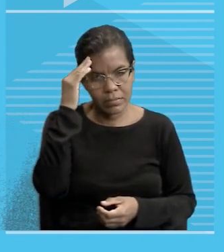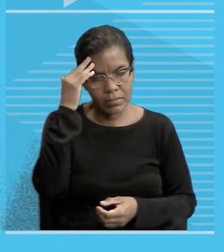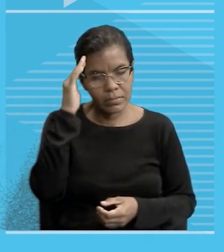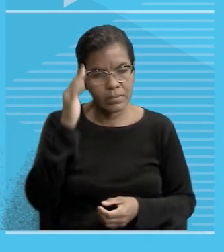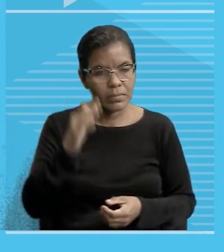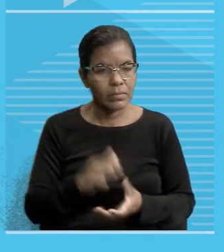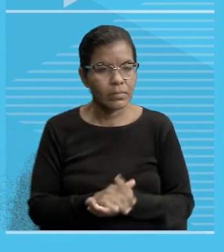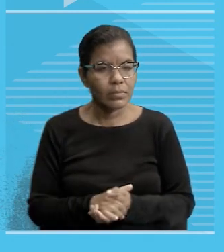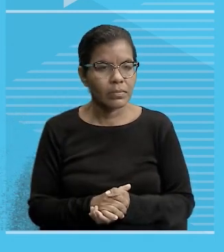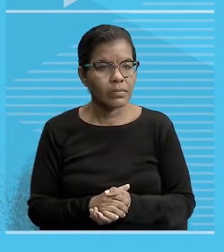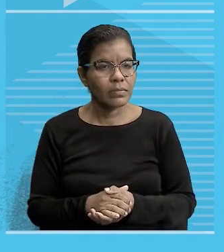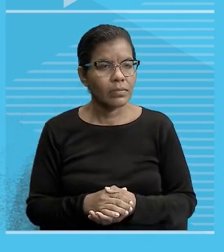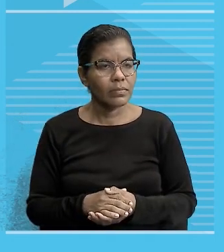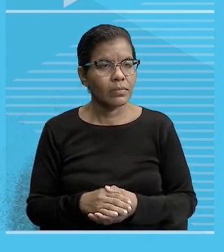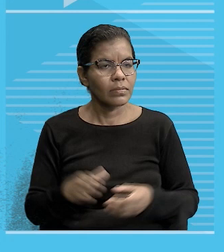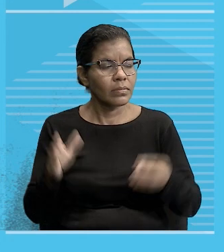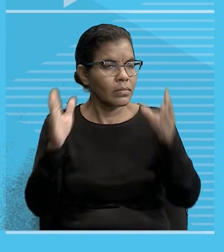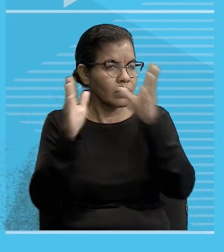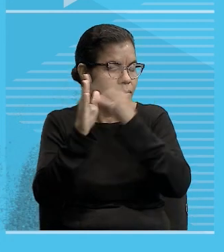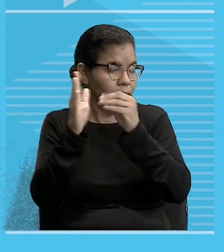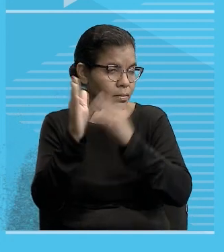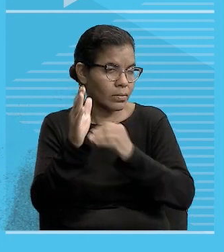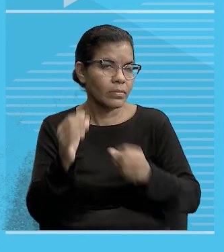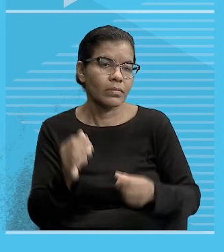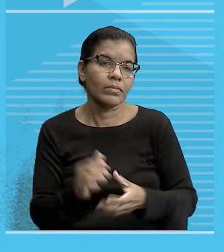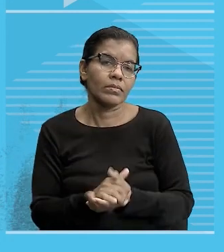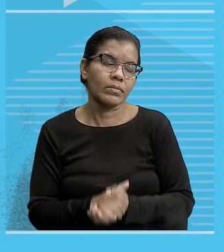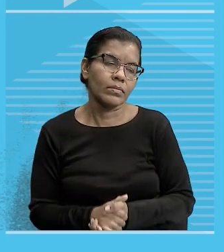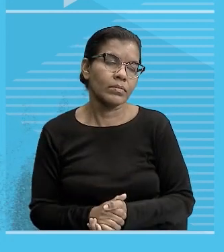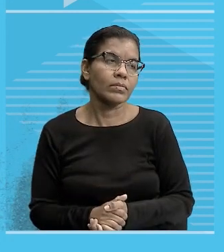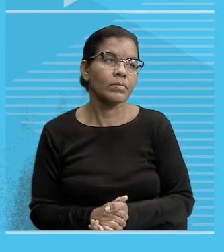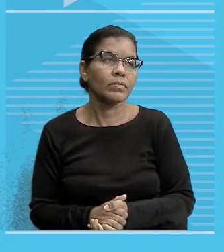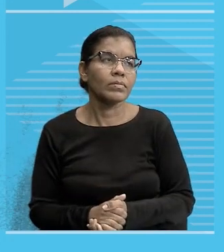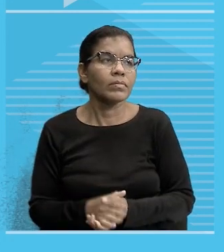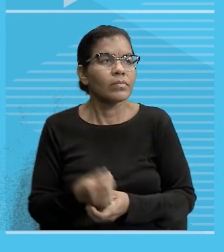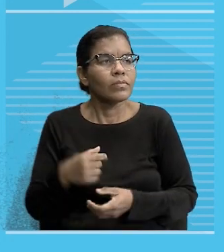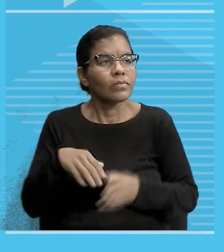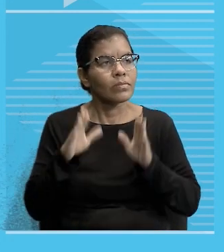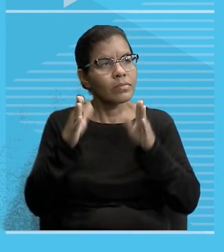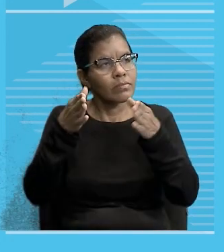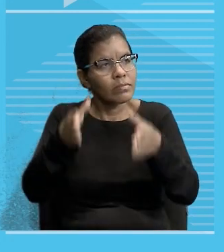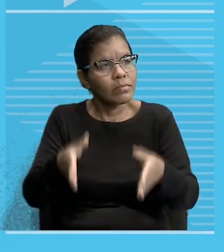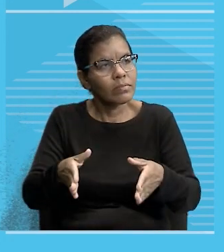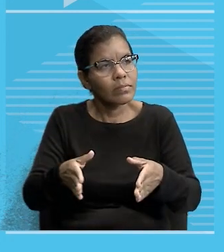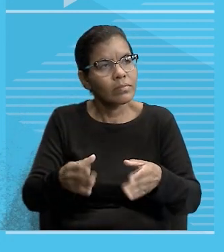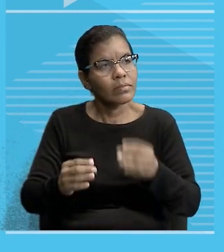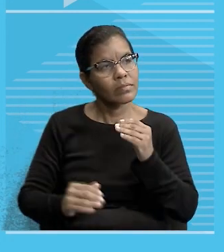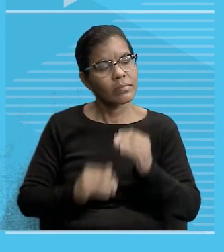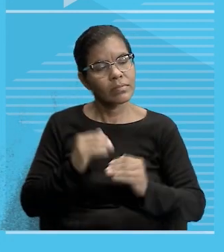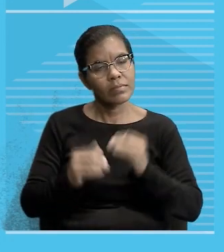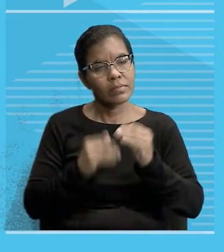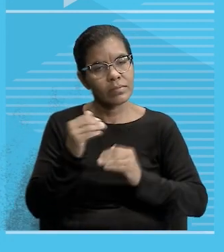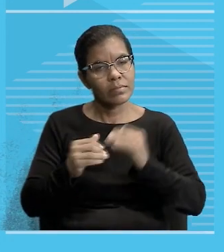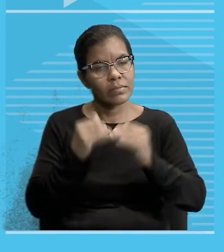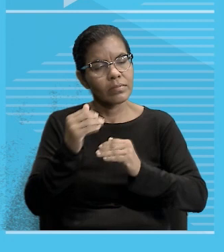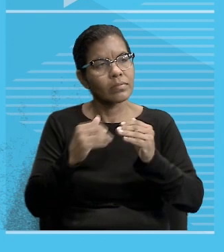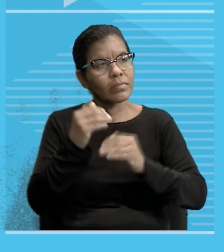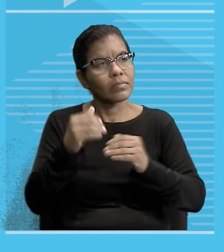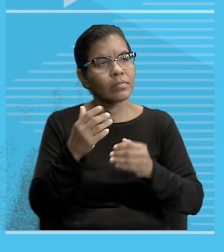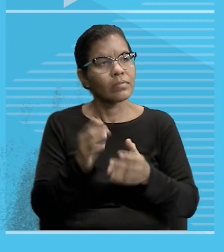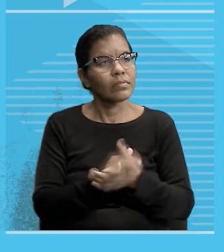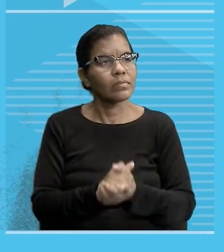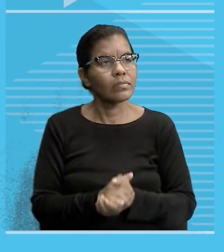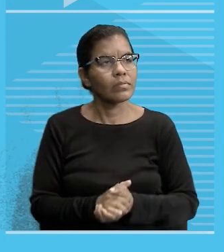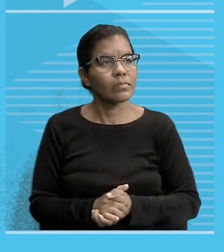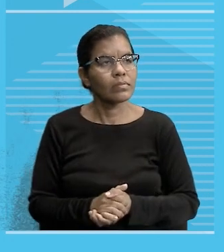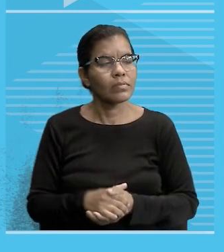este assunto meus amados alunos com objetivo de embasar o